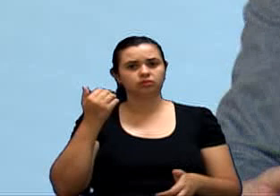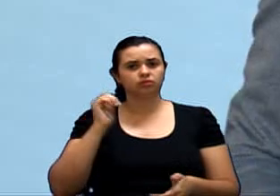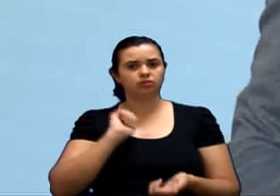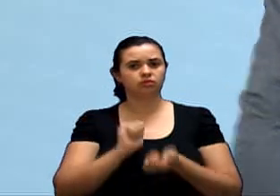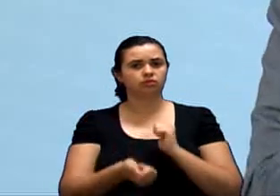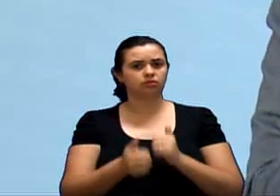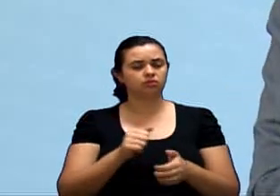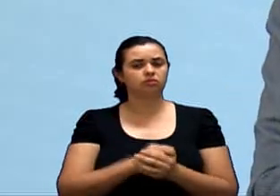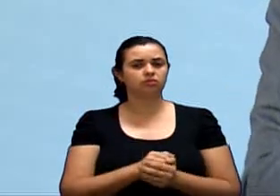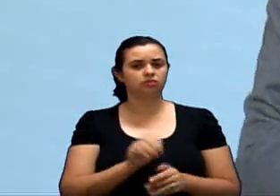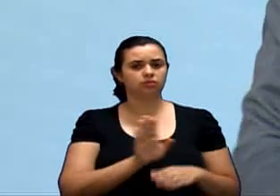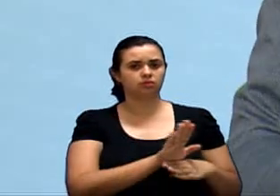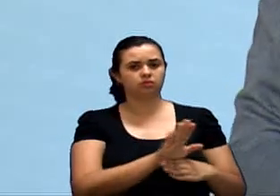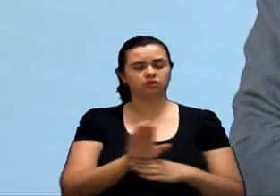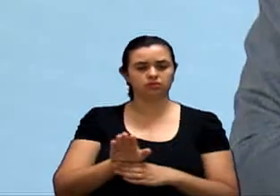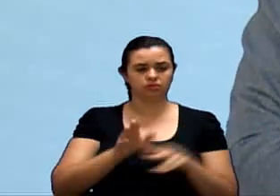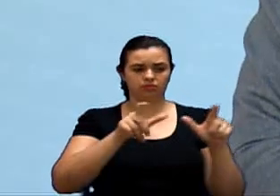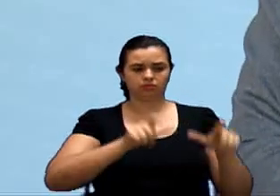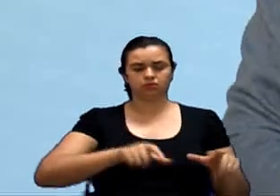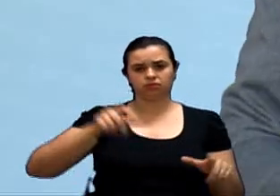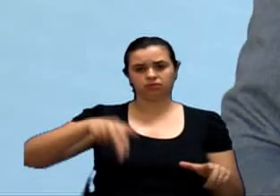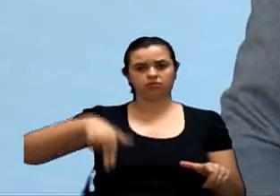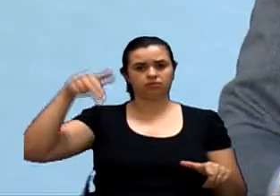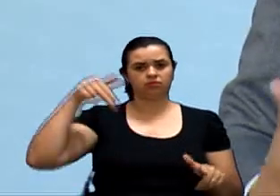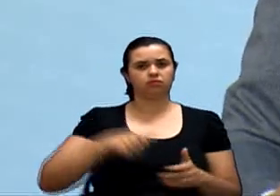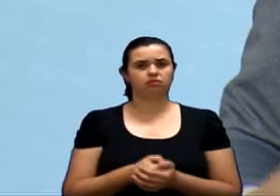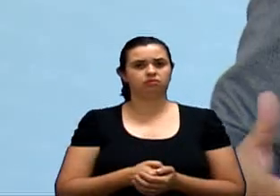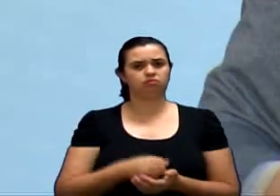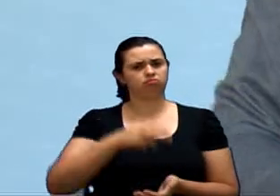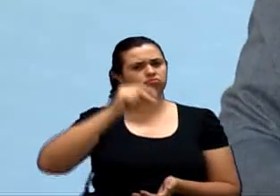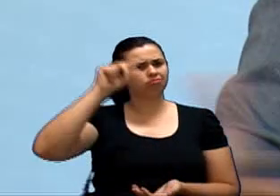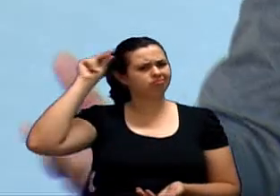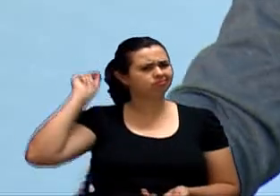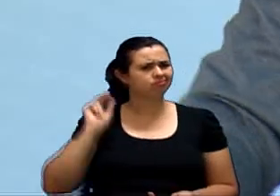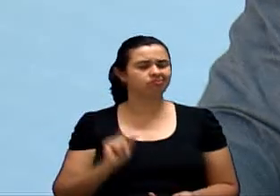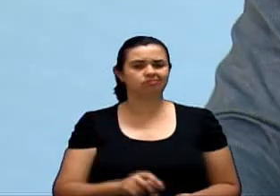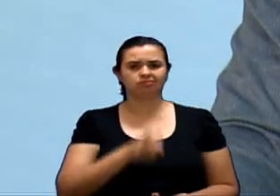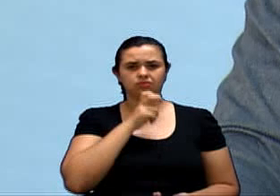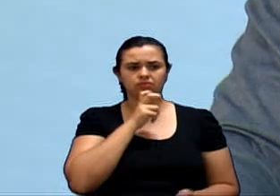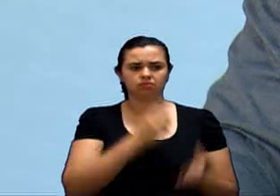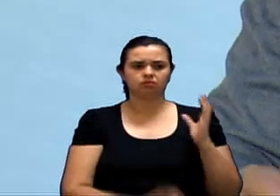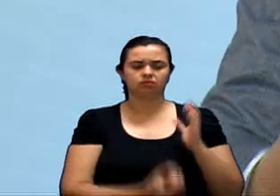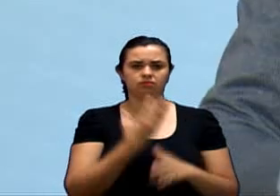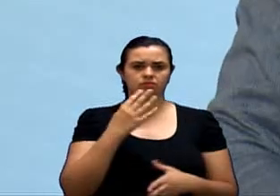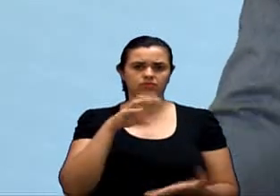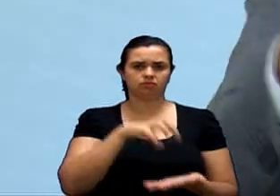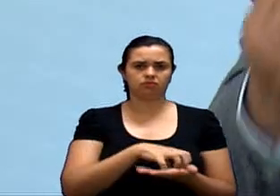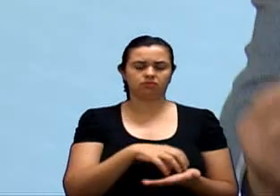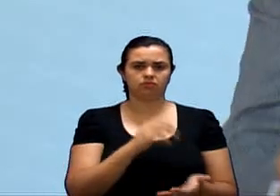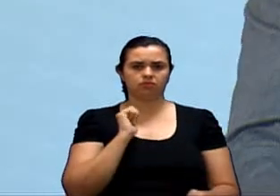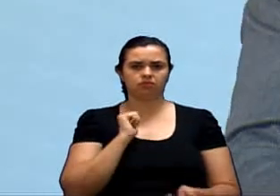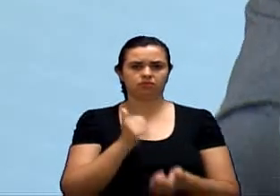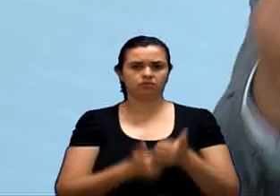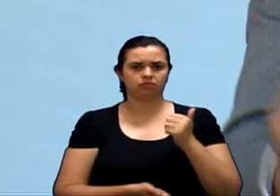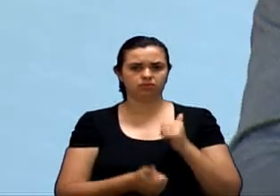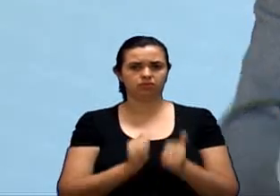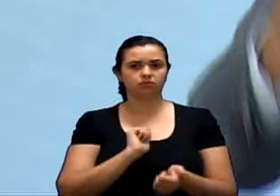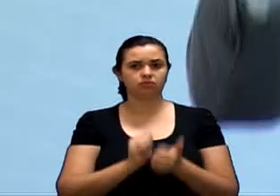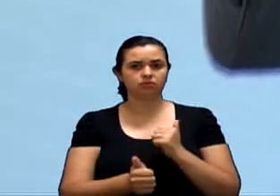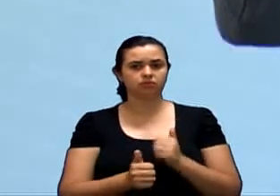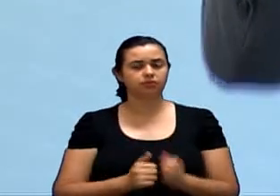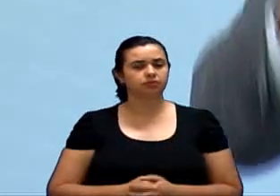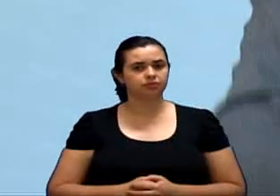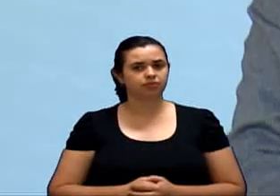da Zona Norte. E o que há? Quanto tempo faz que Sorocaba não tem a construção de um novo centro esportivo? E eu captei essa